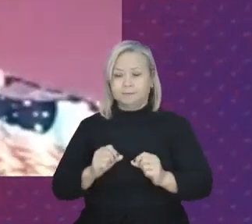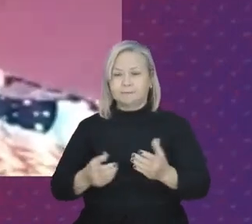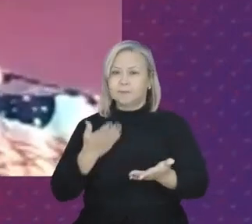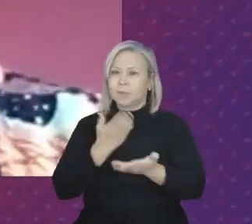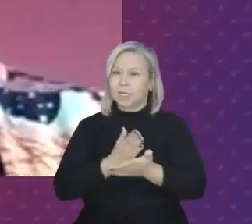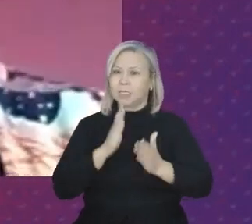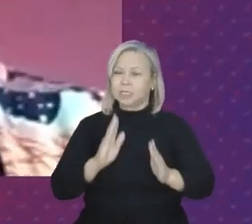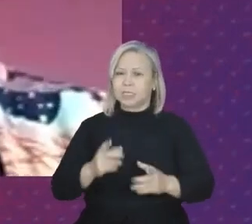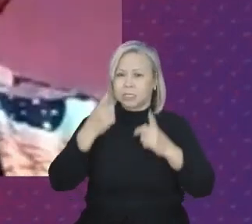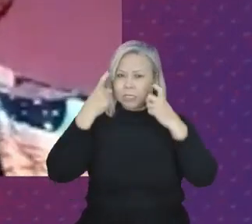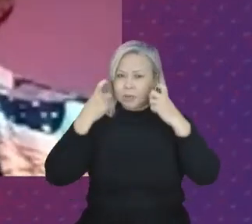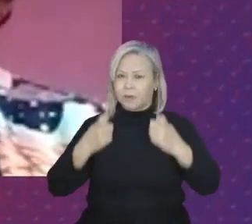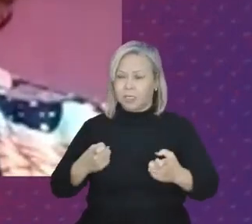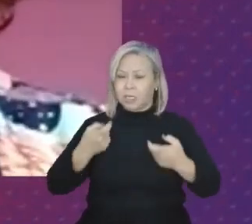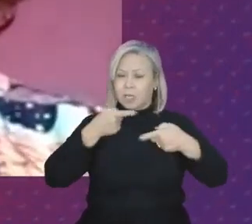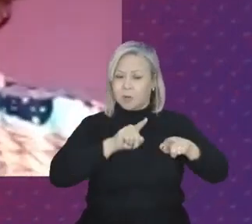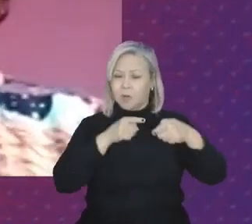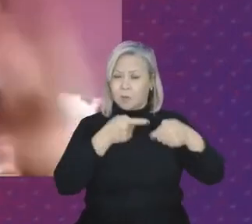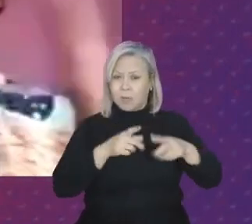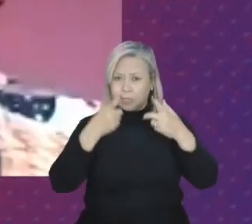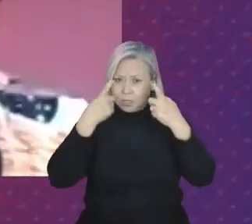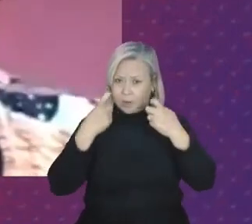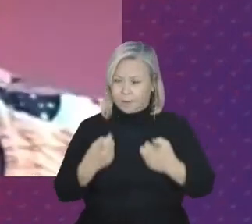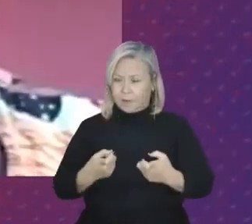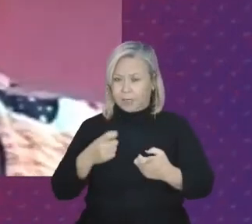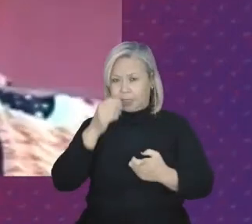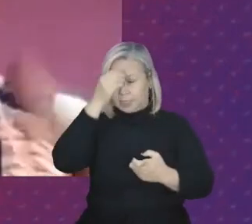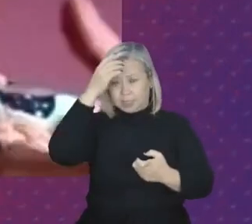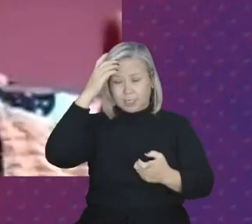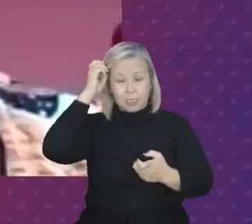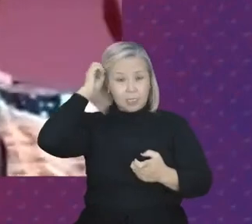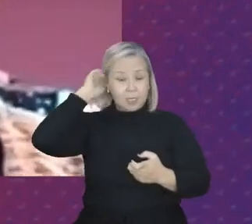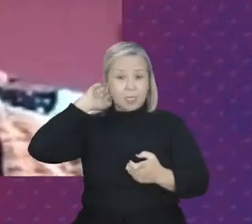erradicação dessa violência, no combate dessa violência. Então, a